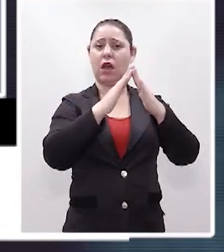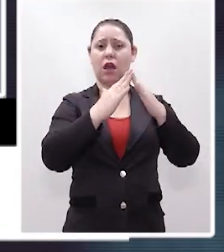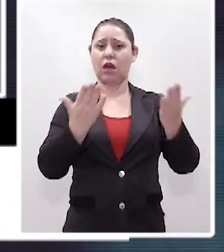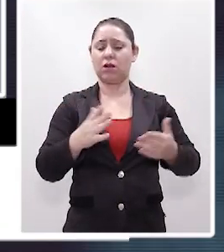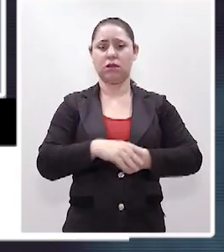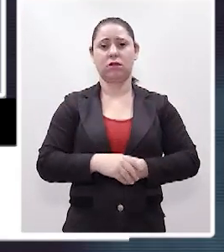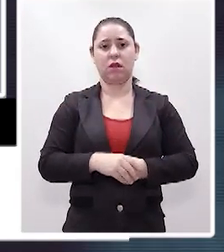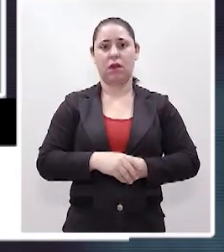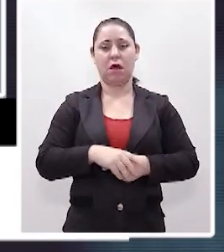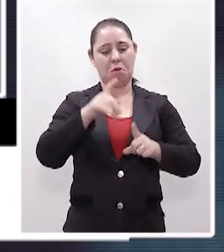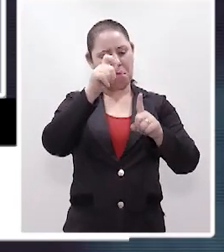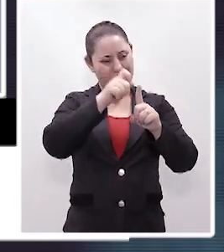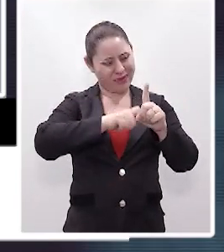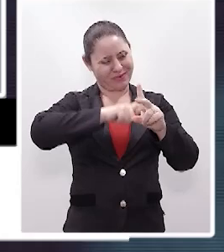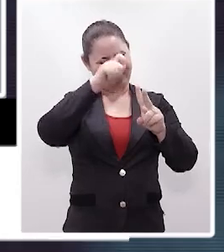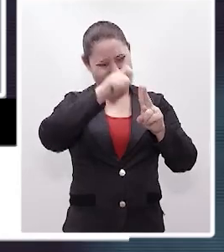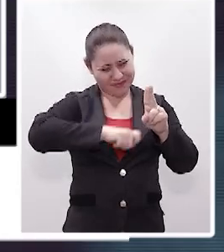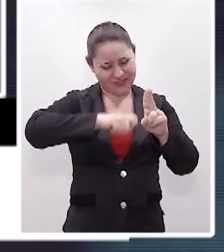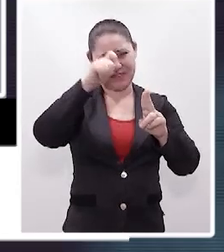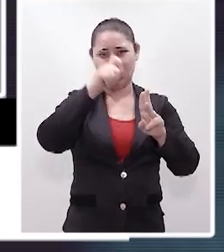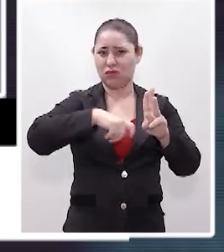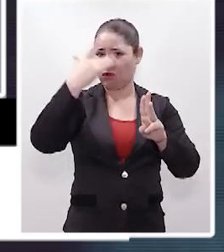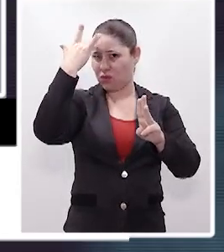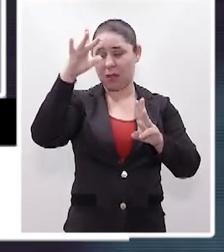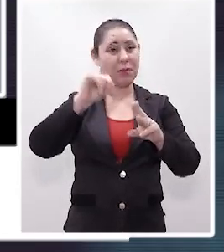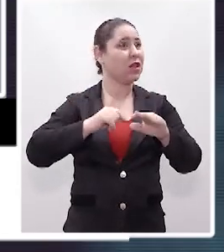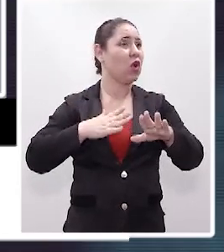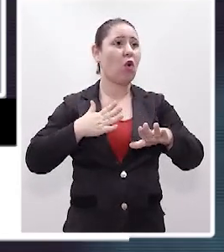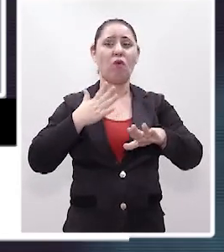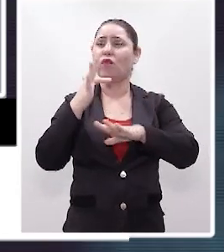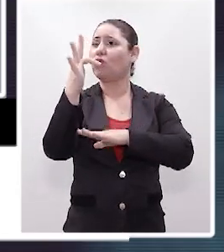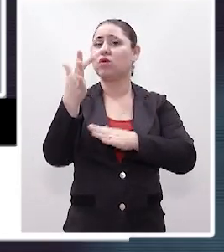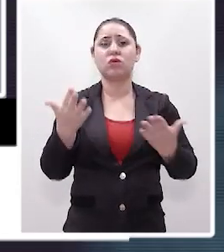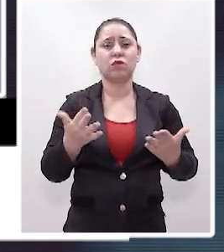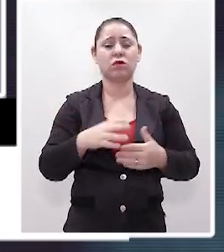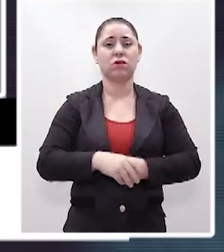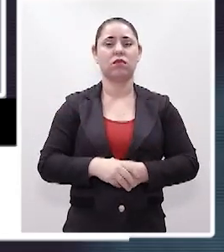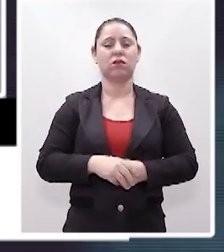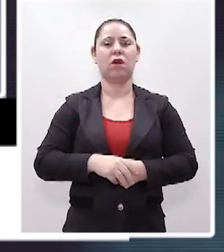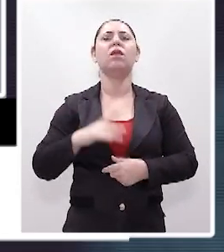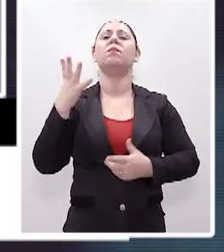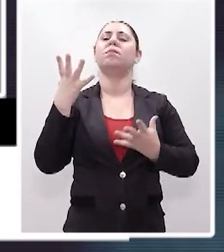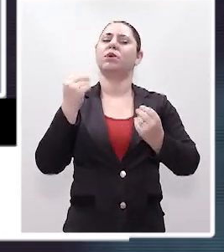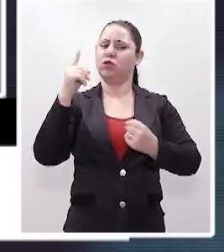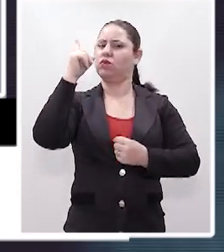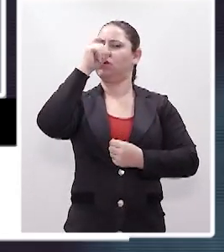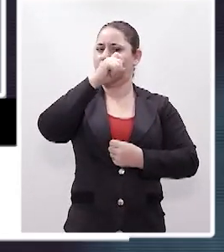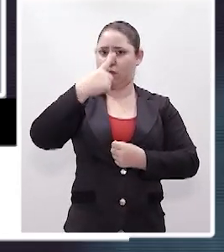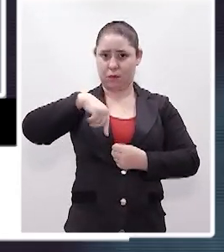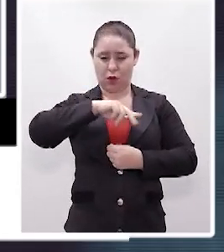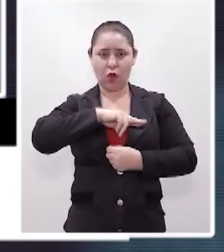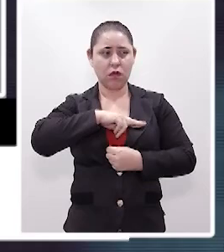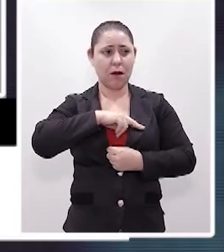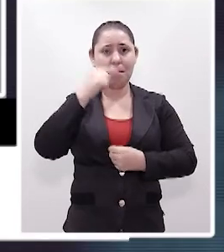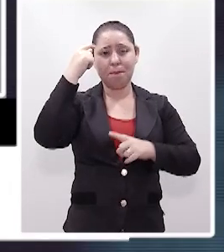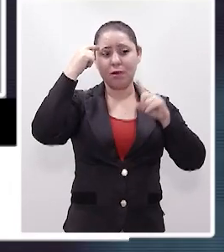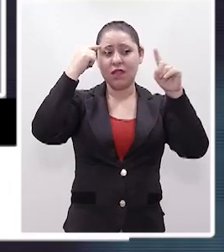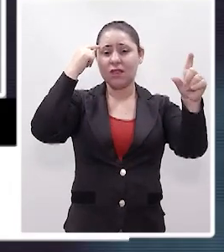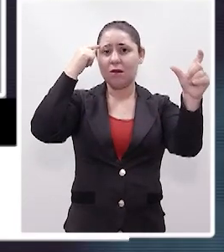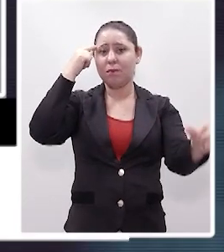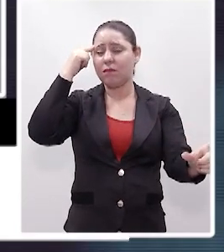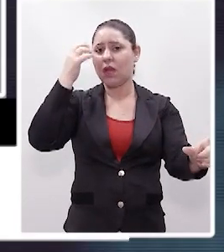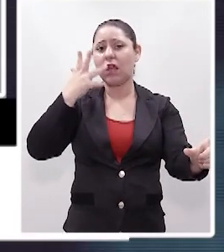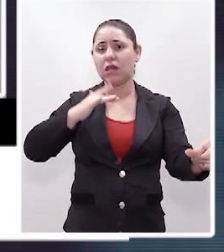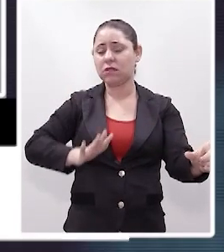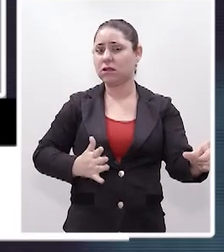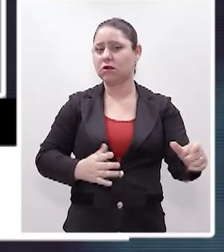casa. Aqueles primeiros meses que a gente não sabia o que viria pela frente, foi muito difícil para nós, imagine para eles,